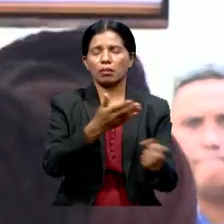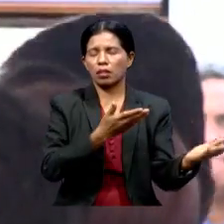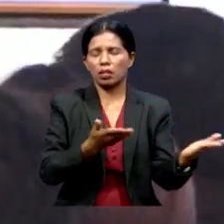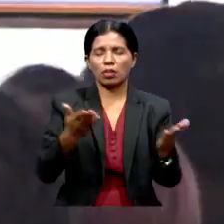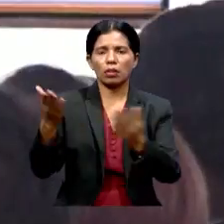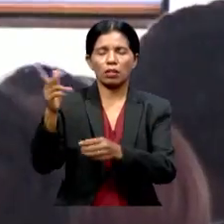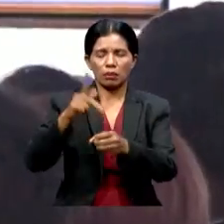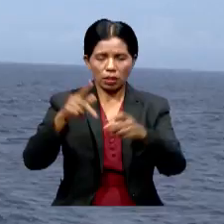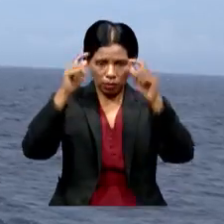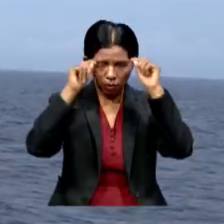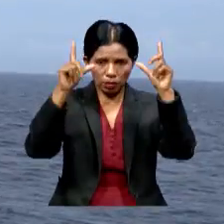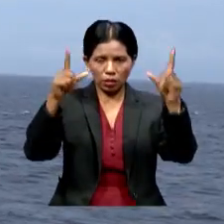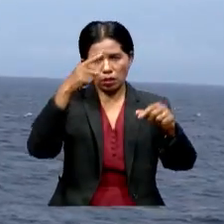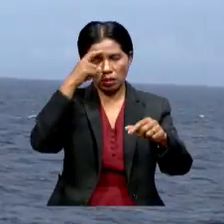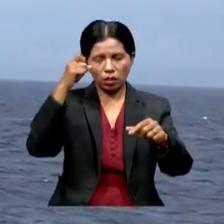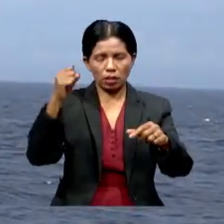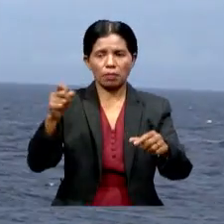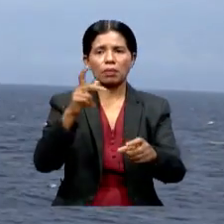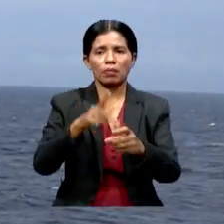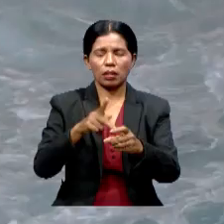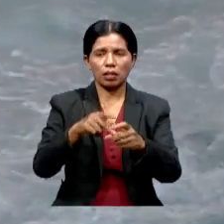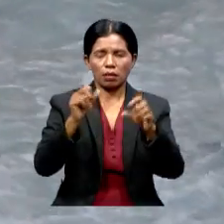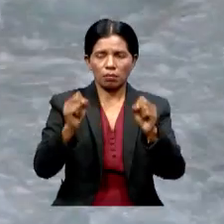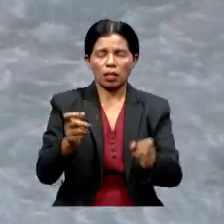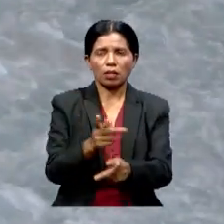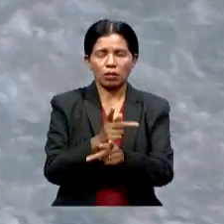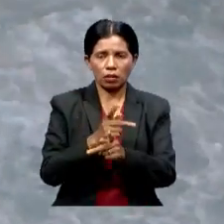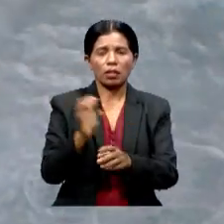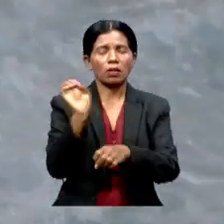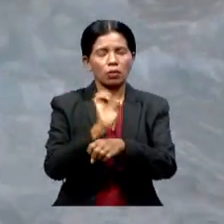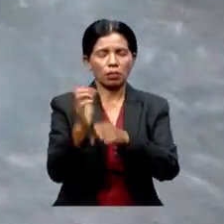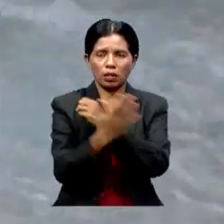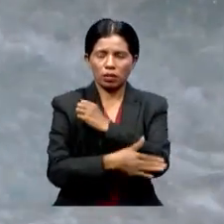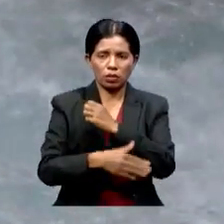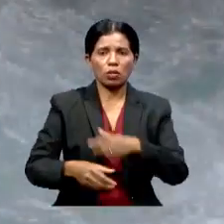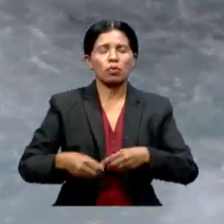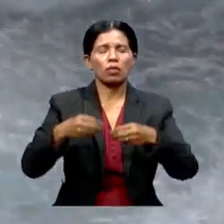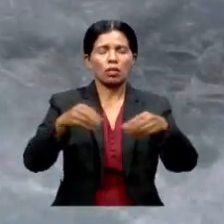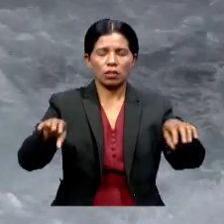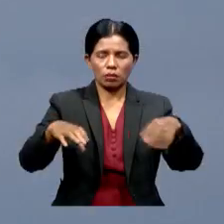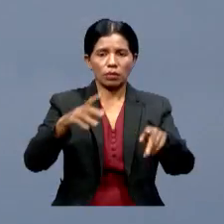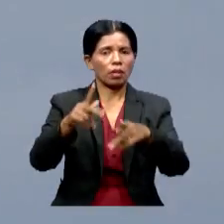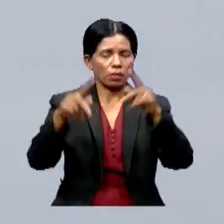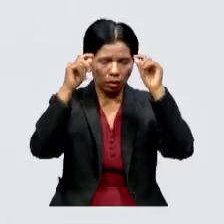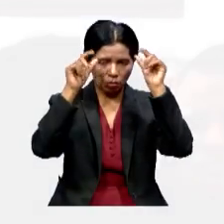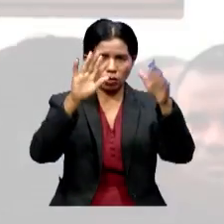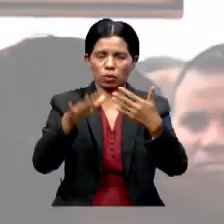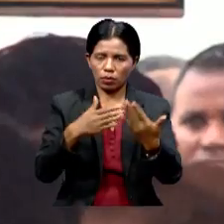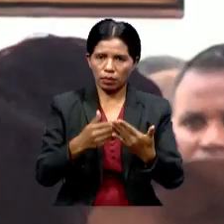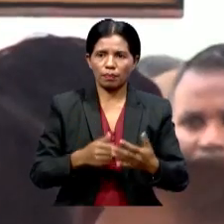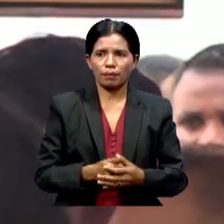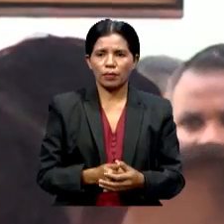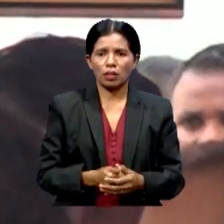em Timor-Leste, tam Greater Sunrise, Macbele segura a economia relaram, novo serviço para Timor-Leste.